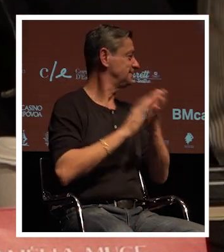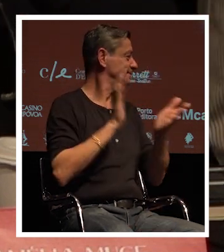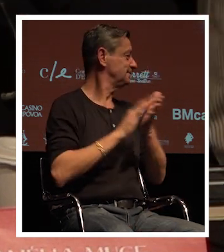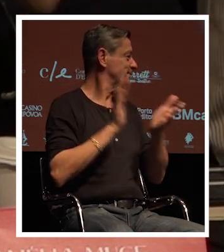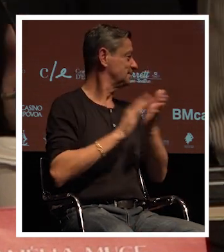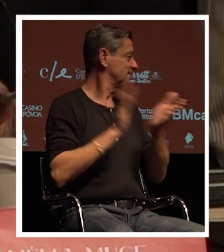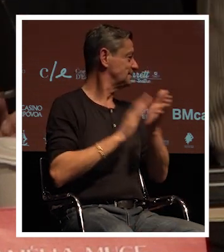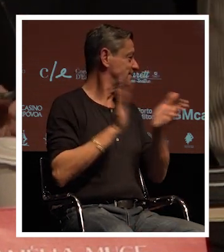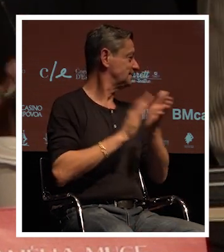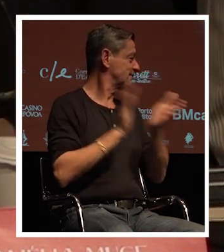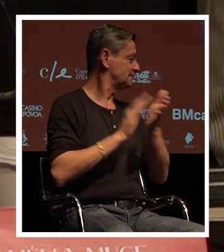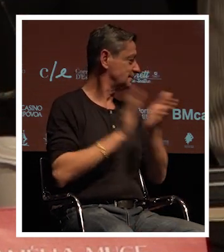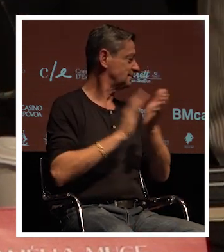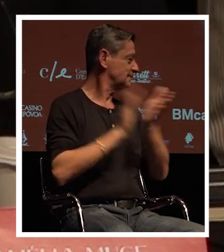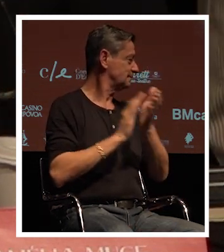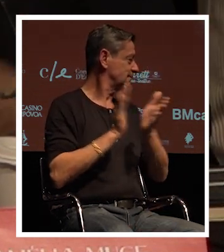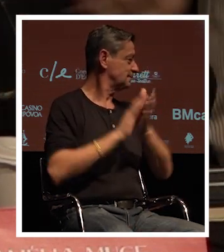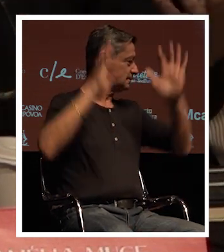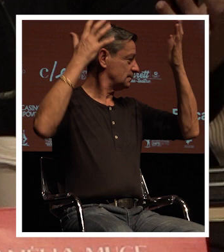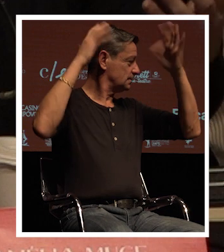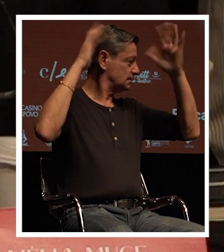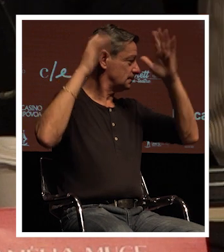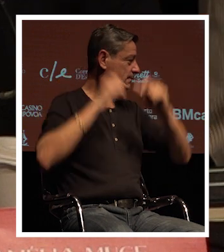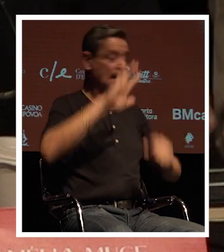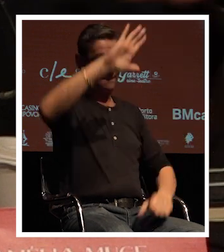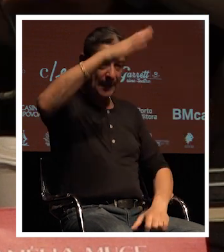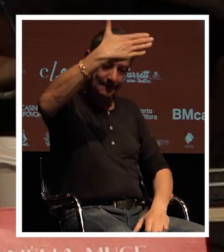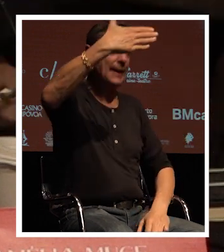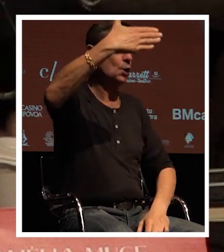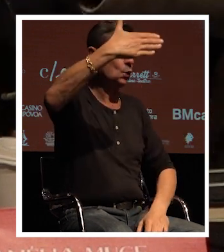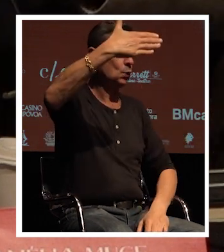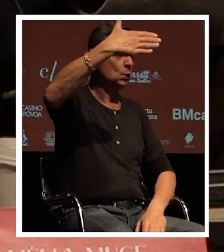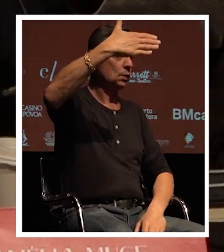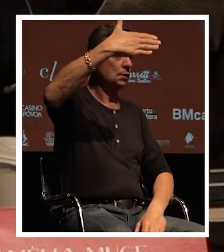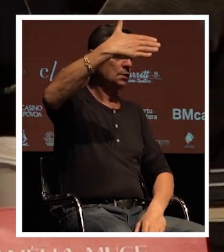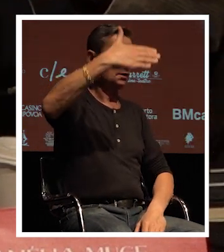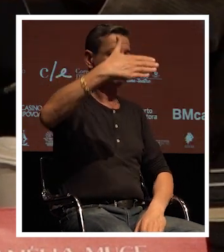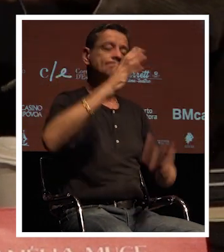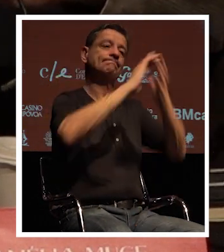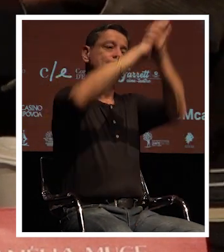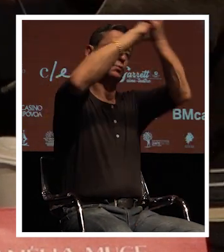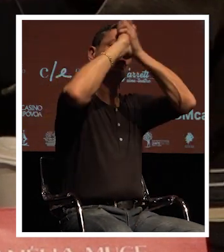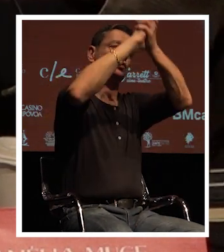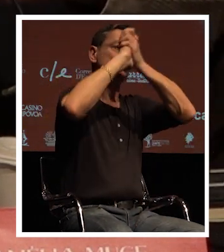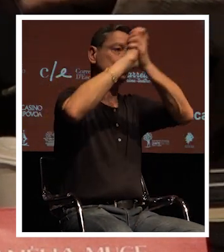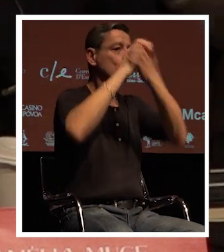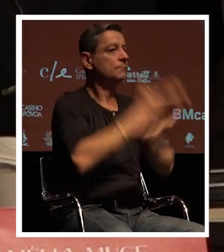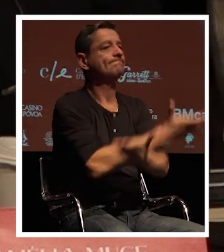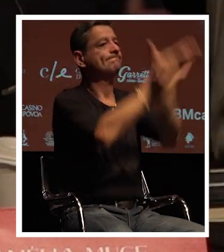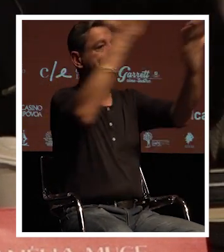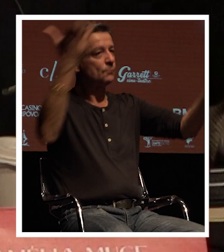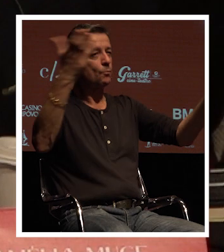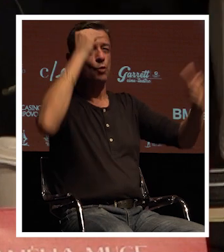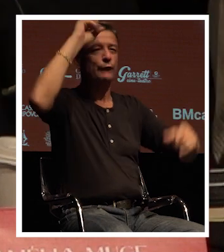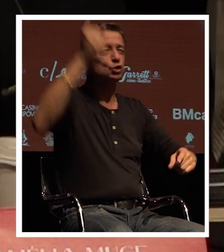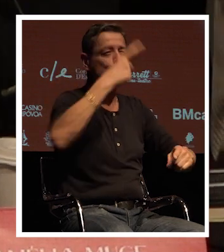ai tenho que estar aqui portanto eu tenho em primeiro lugar que que saudar saudar os professores escritores